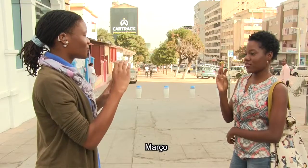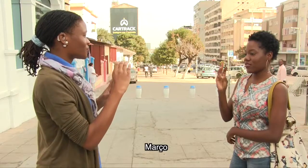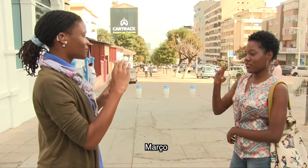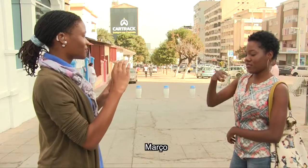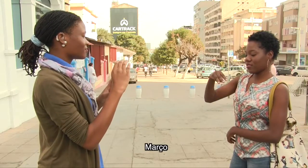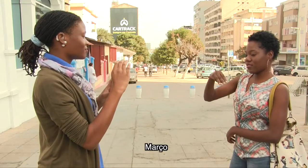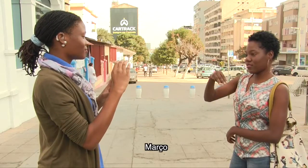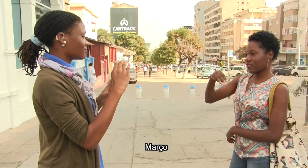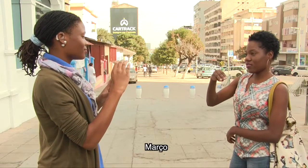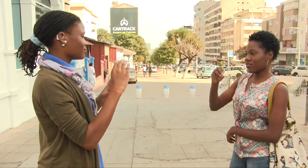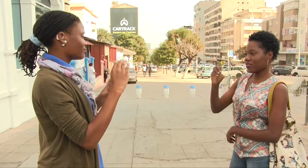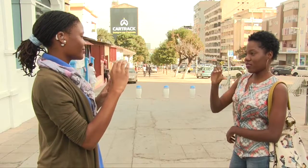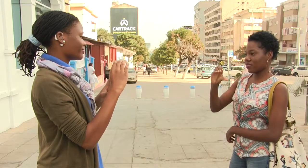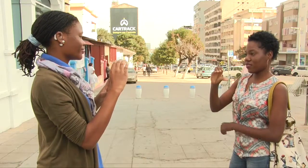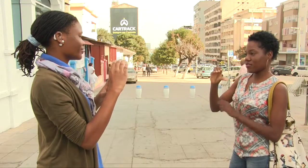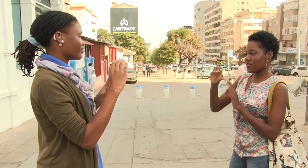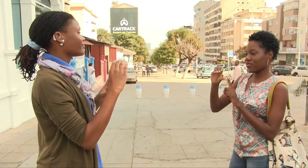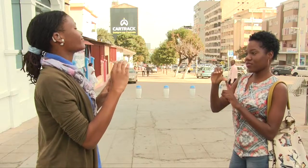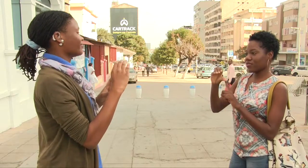Março